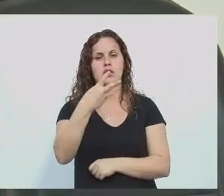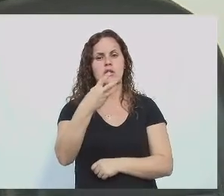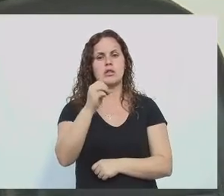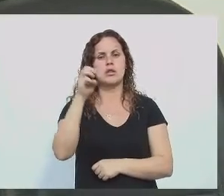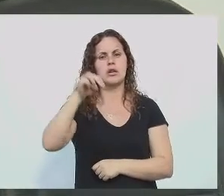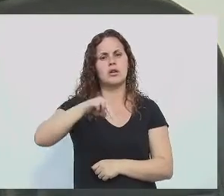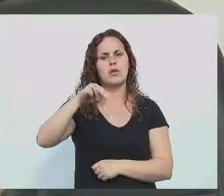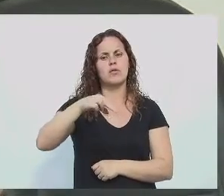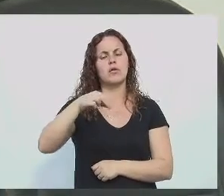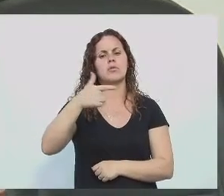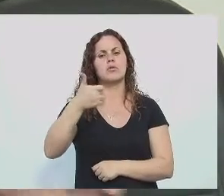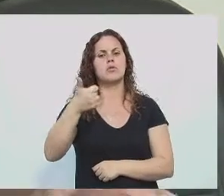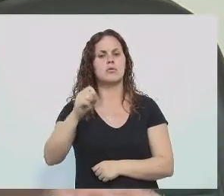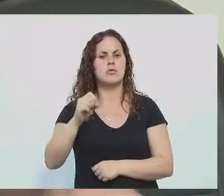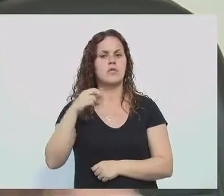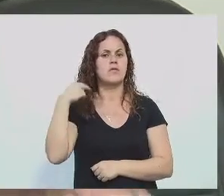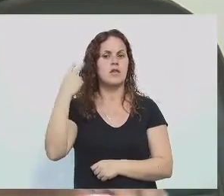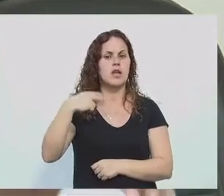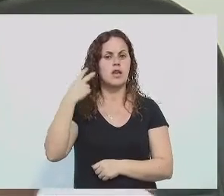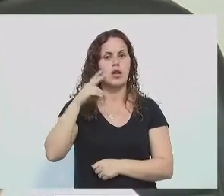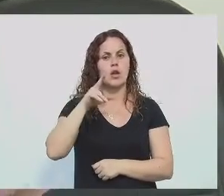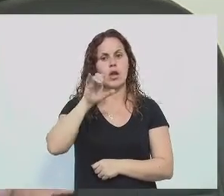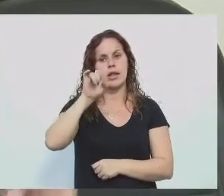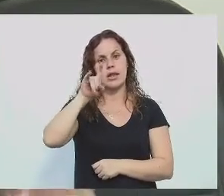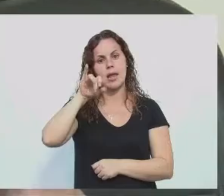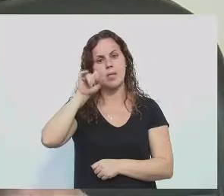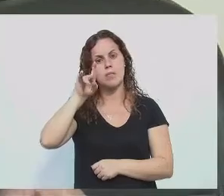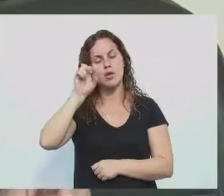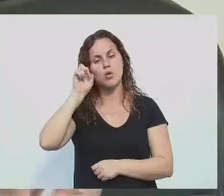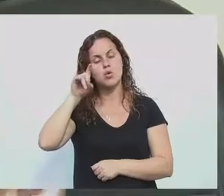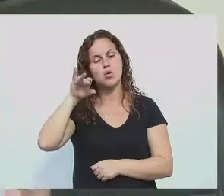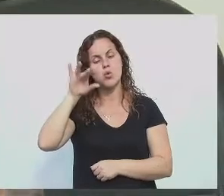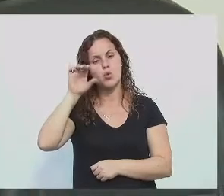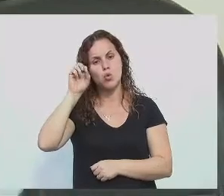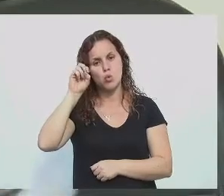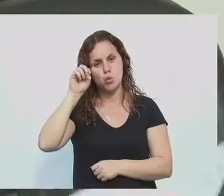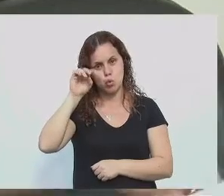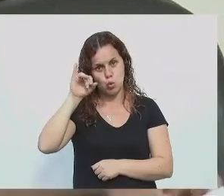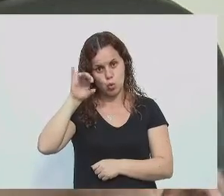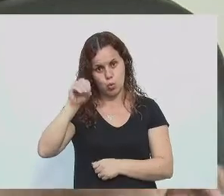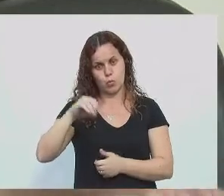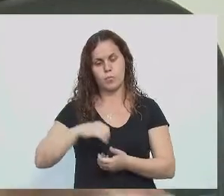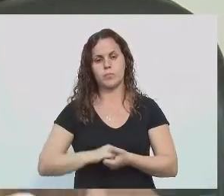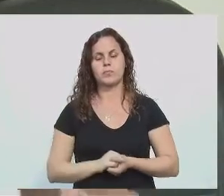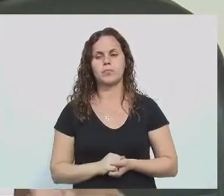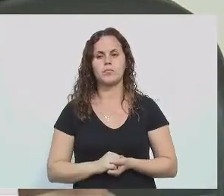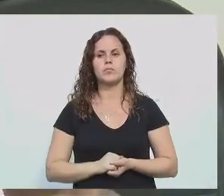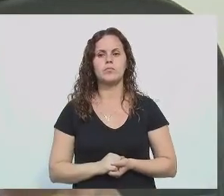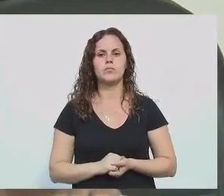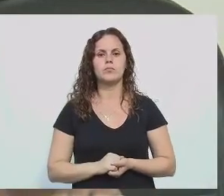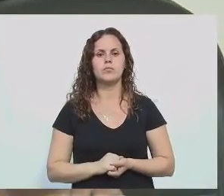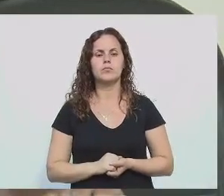novembro de 2020, vereador Idelmino Ronivon da Silva.